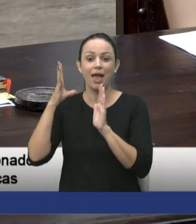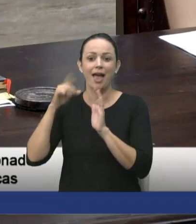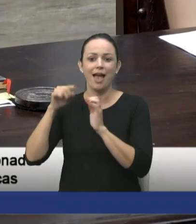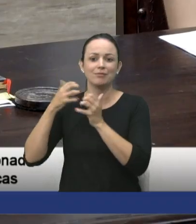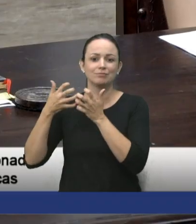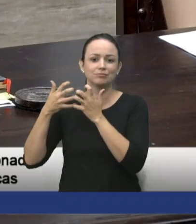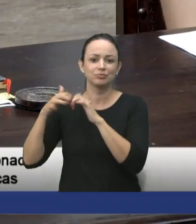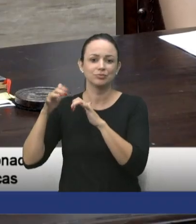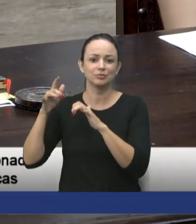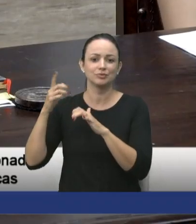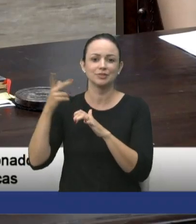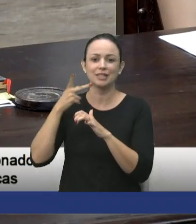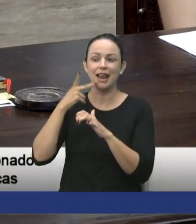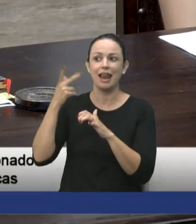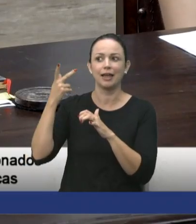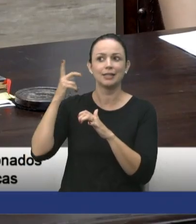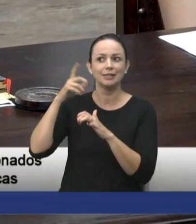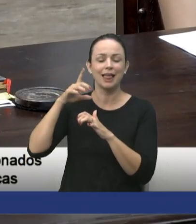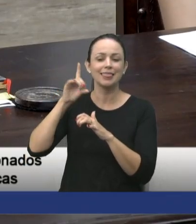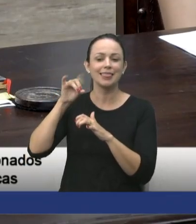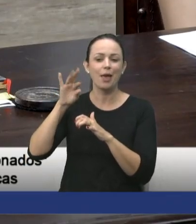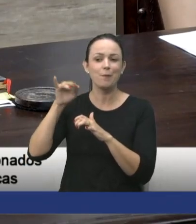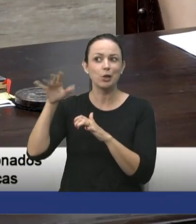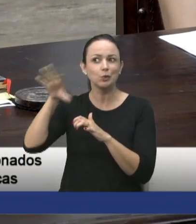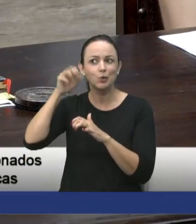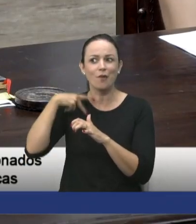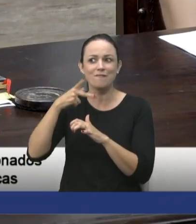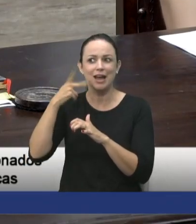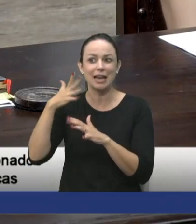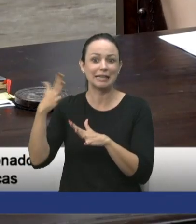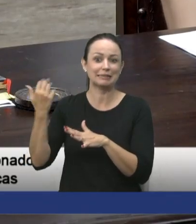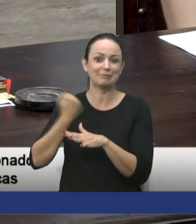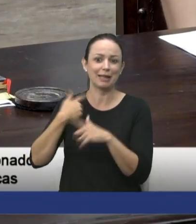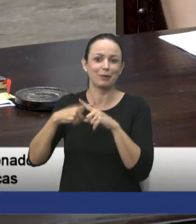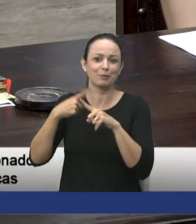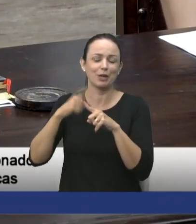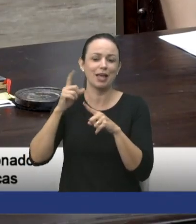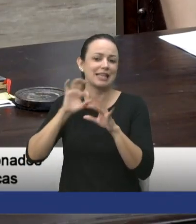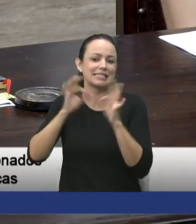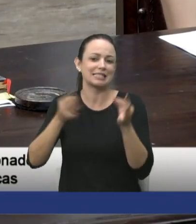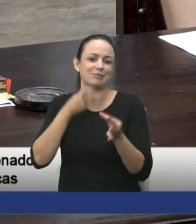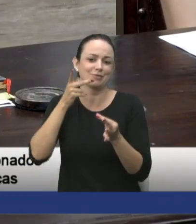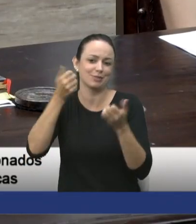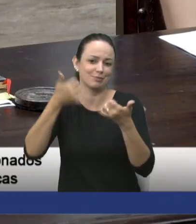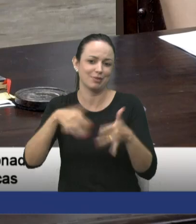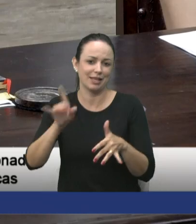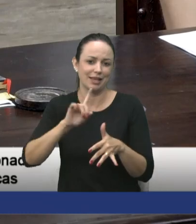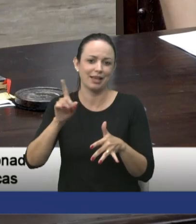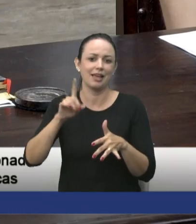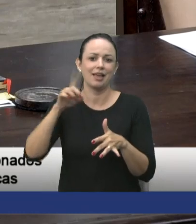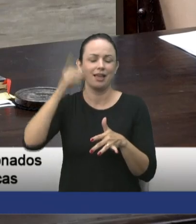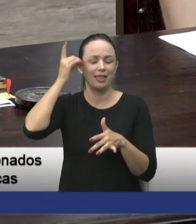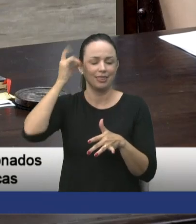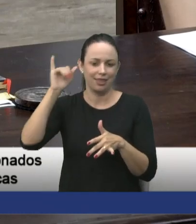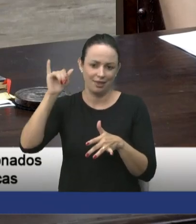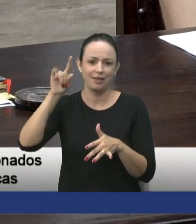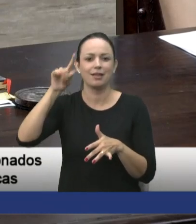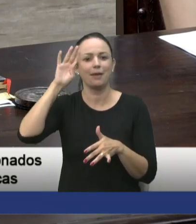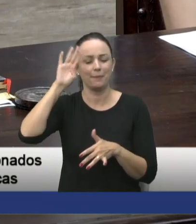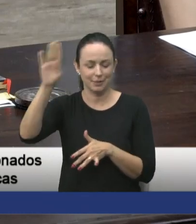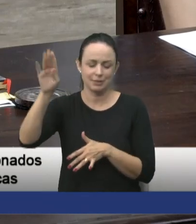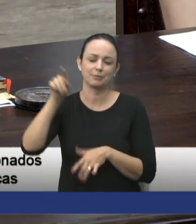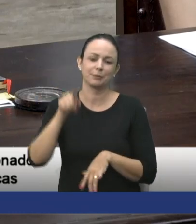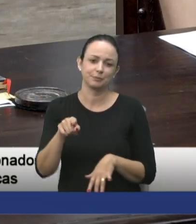me mata, porque não é tão simples assim. Mas é a causa mais comum de deficiência intelectual e é a principal